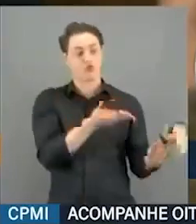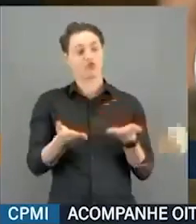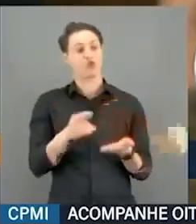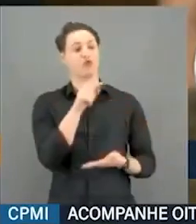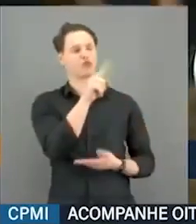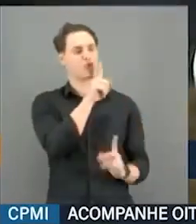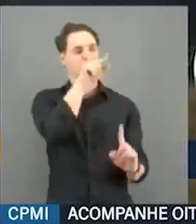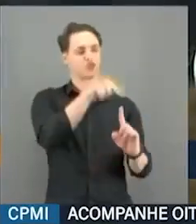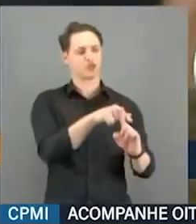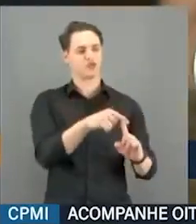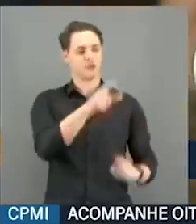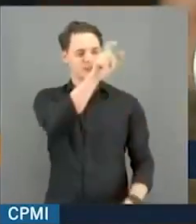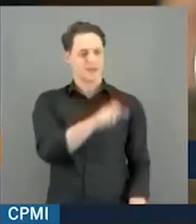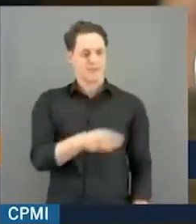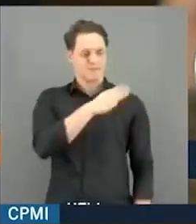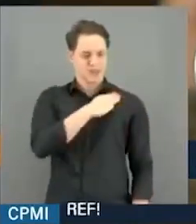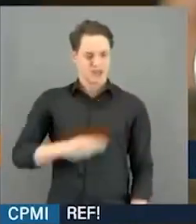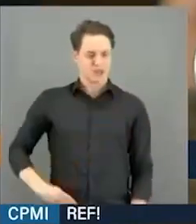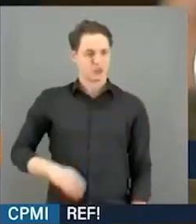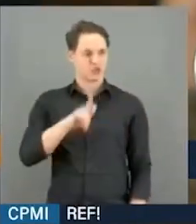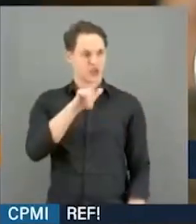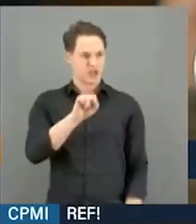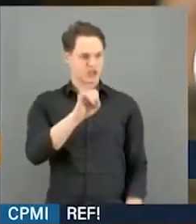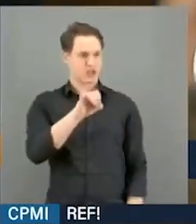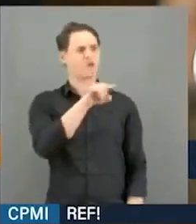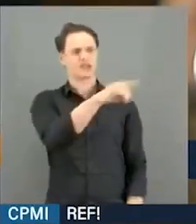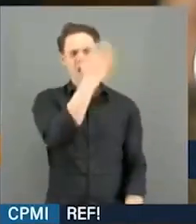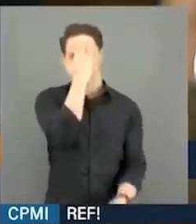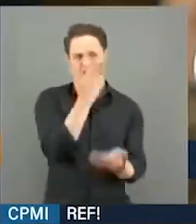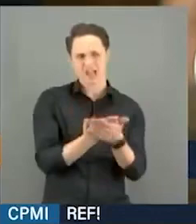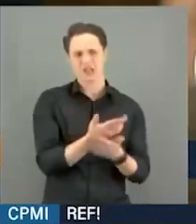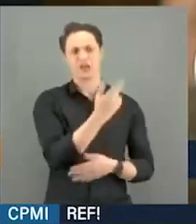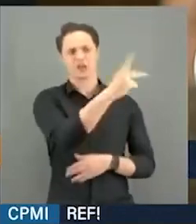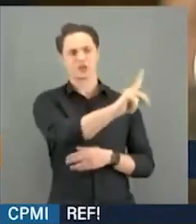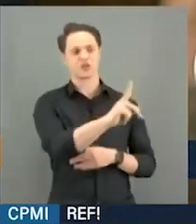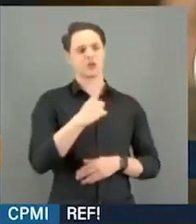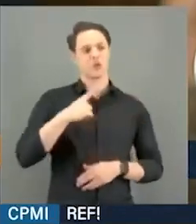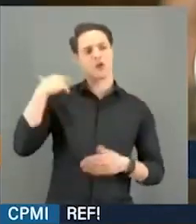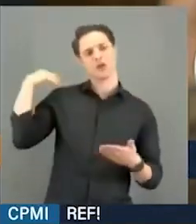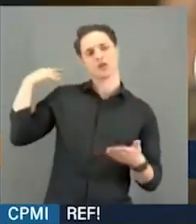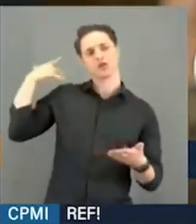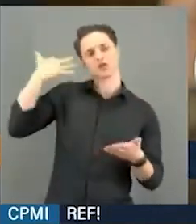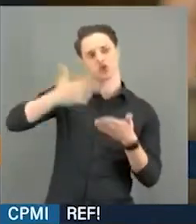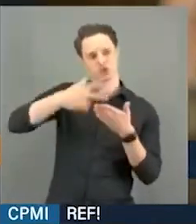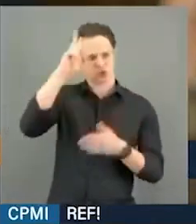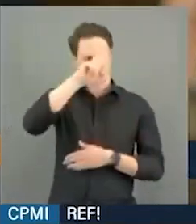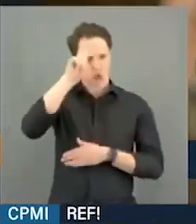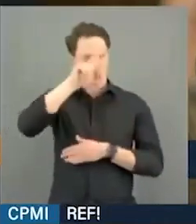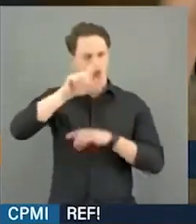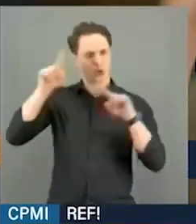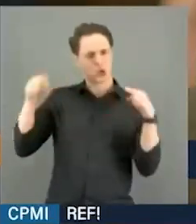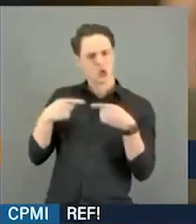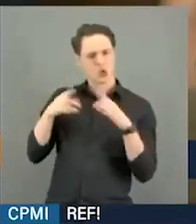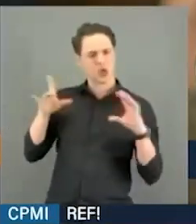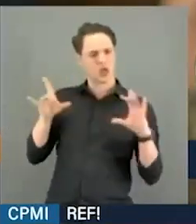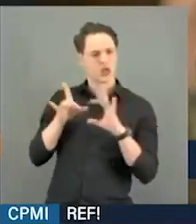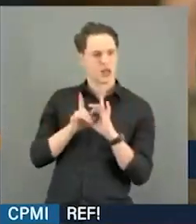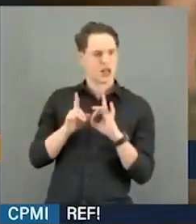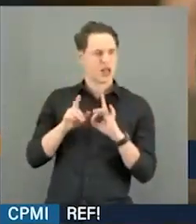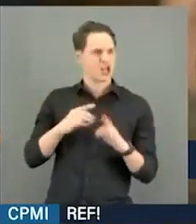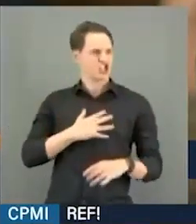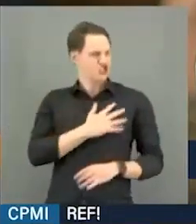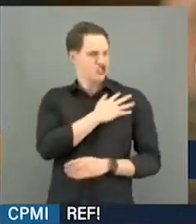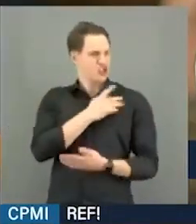ser ministro do seu governo, o senhor acredita que a sua biografia, simbolicamente ligada aos porões da